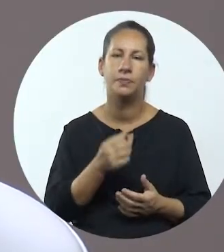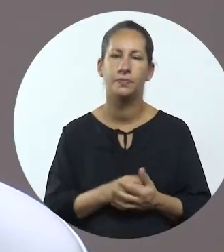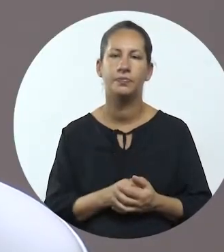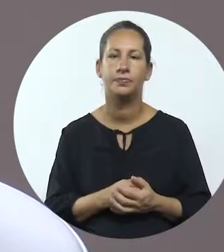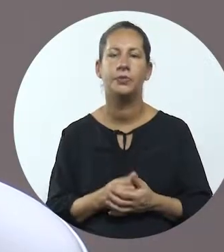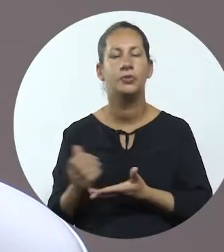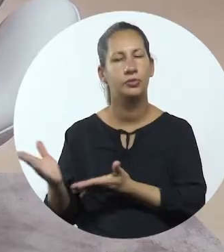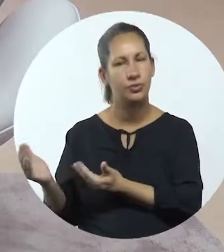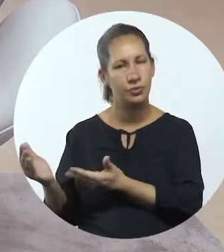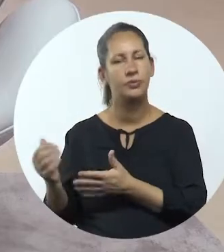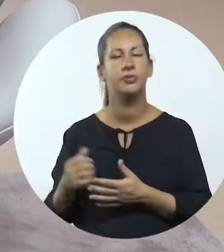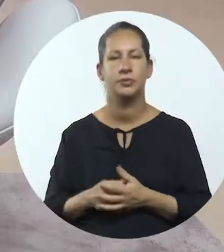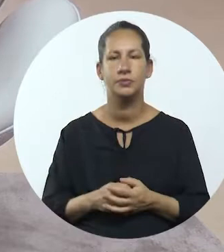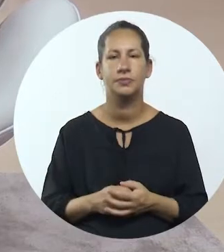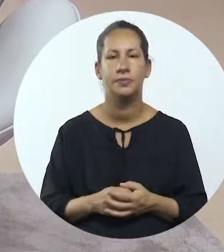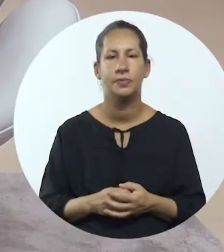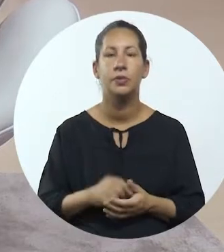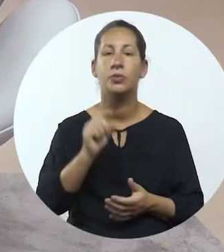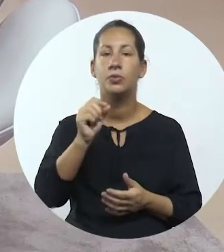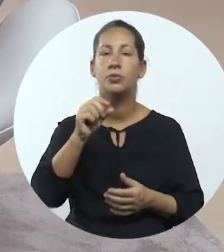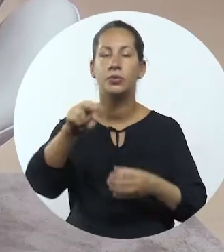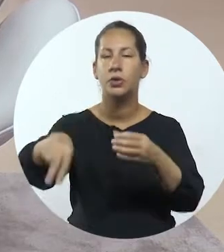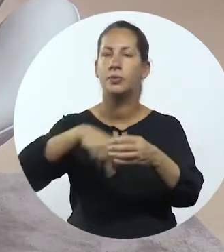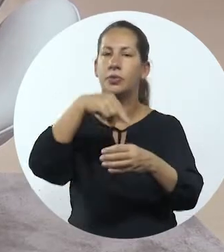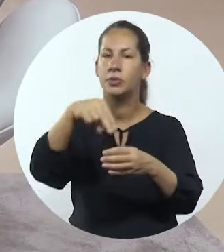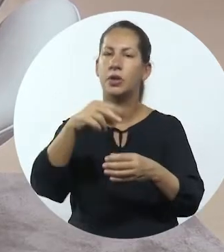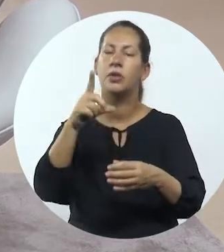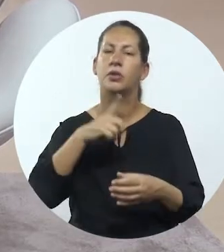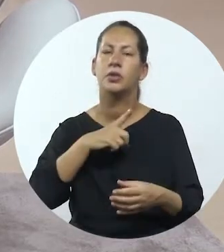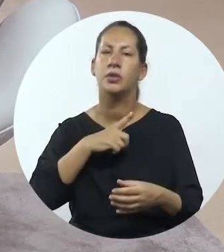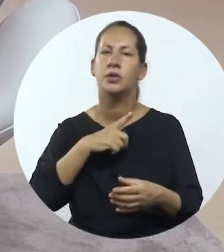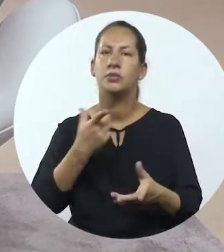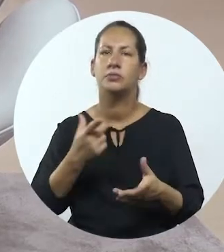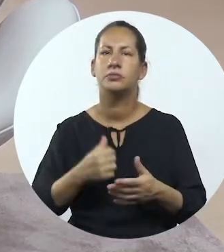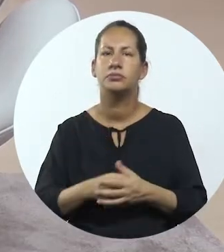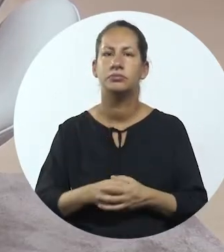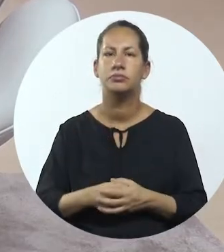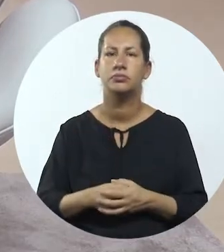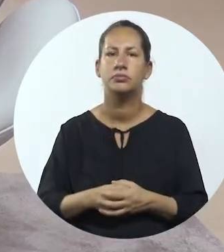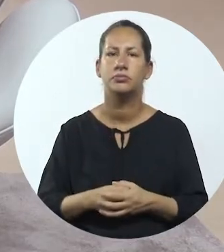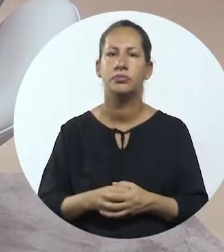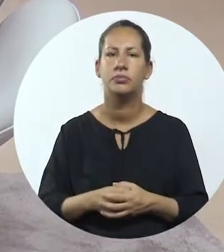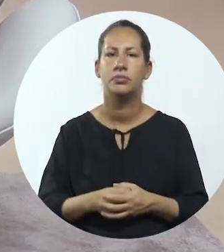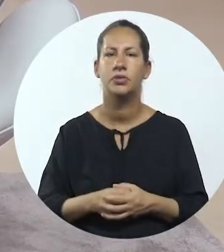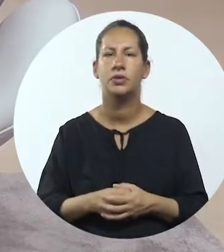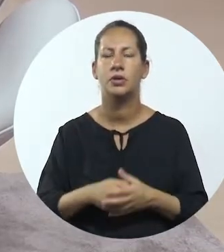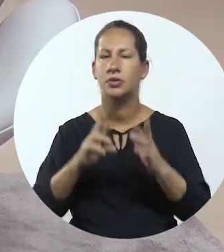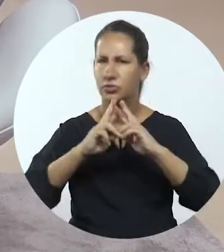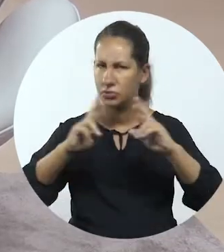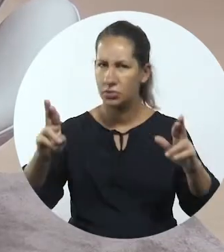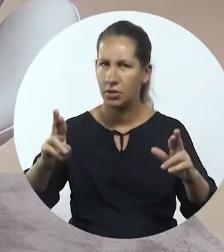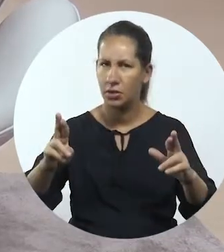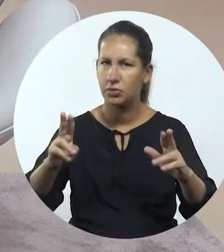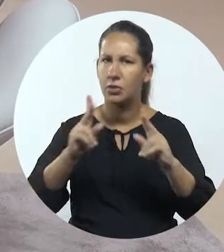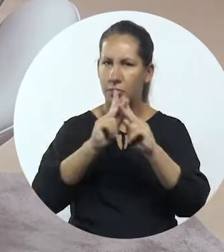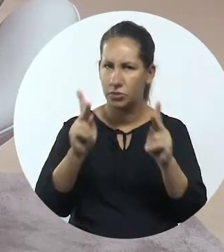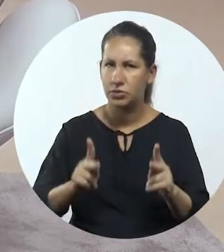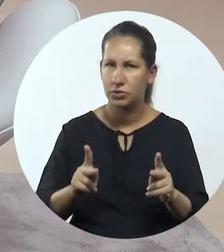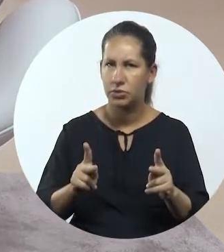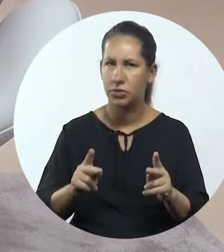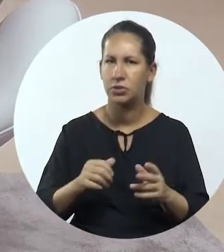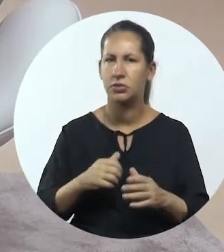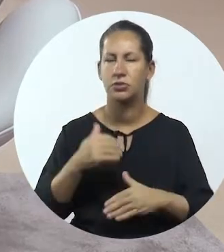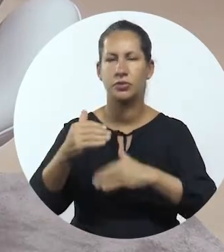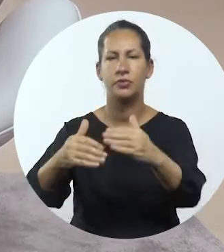de adolescentes. O tribunal, ele tem alguma mensuração em relação aos resultados desses projetos, especialmente